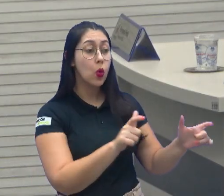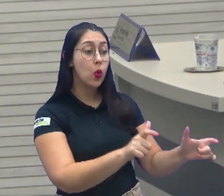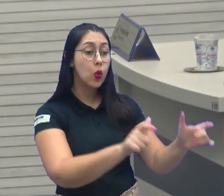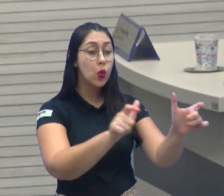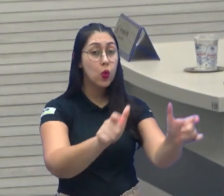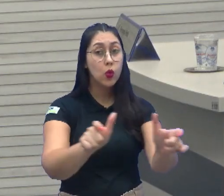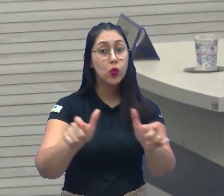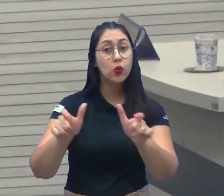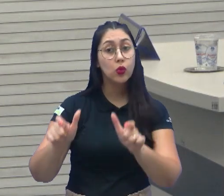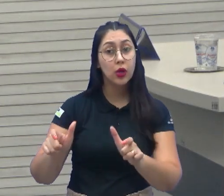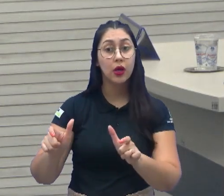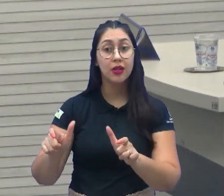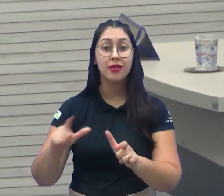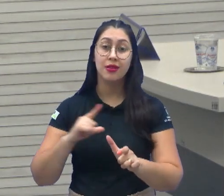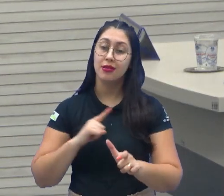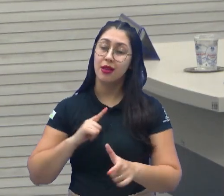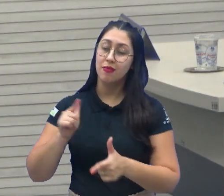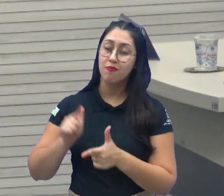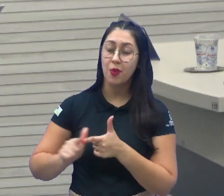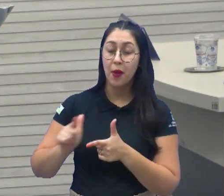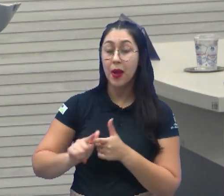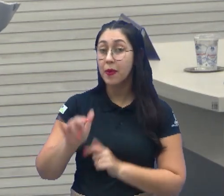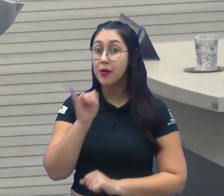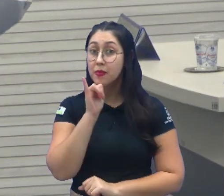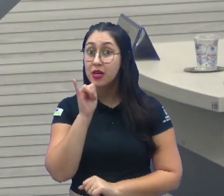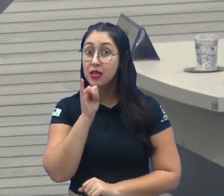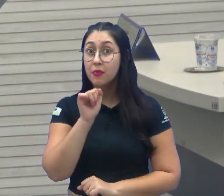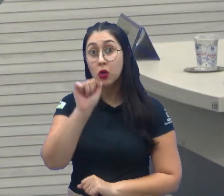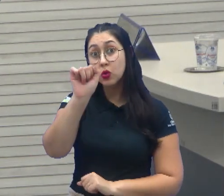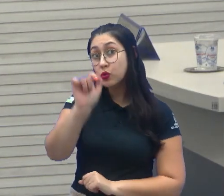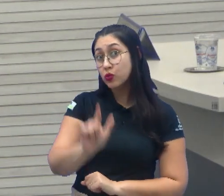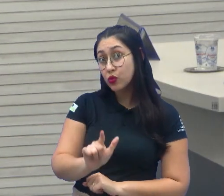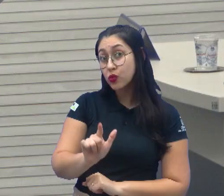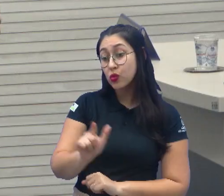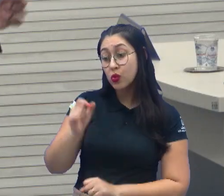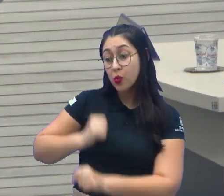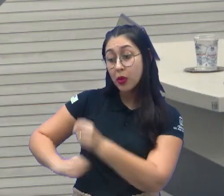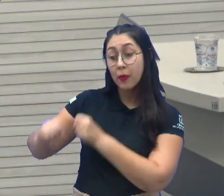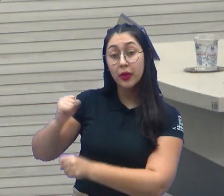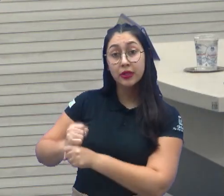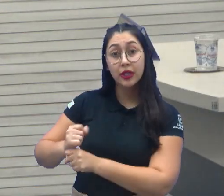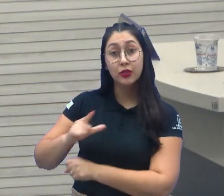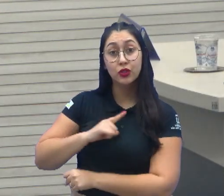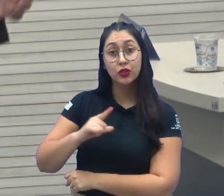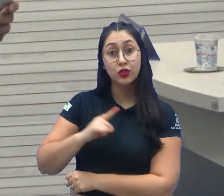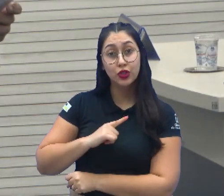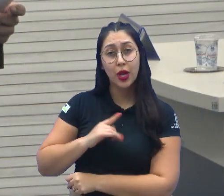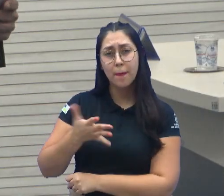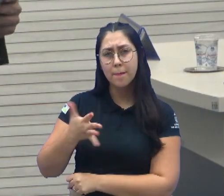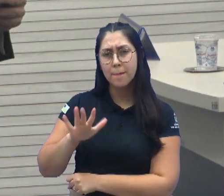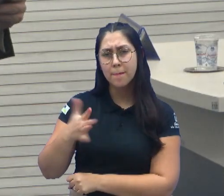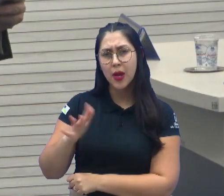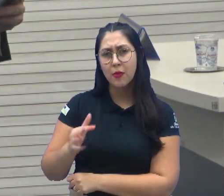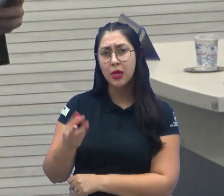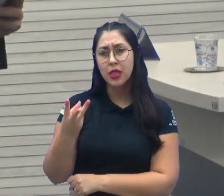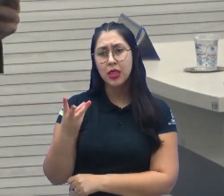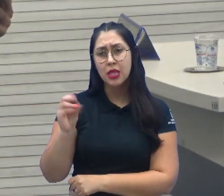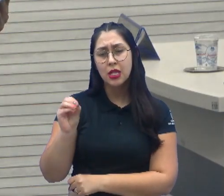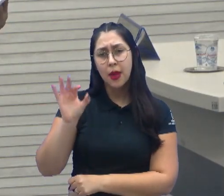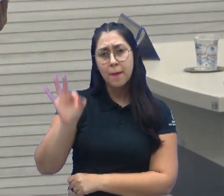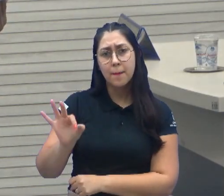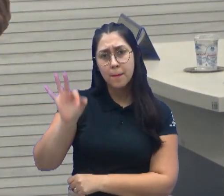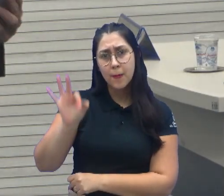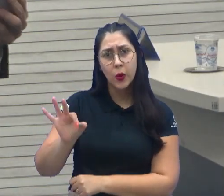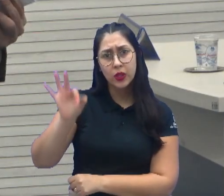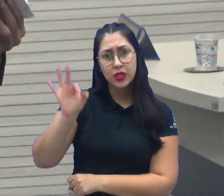que tem esse tipo de problema, como, por exemplo, a Zona Sul de São José, que até o ano passado tinha cerca de praticamente 30% da